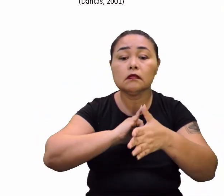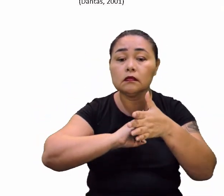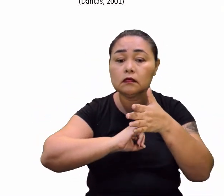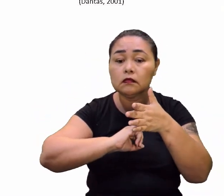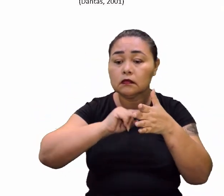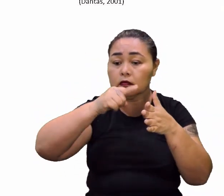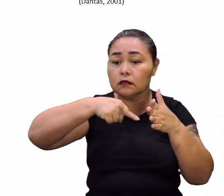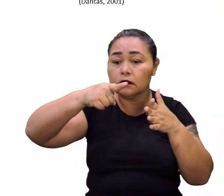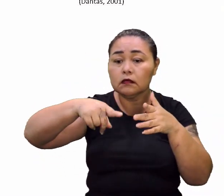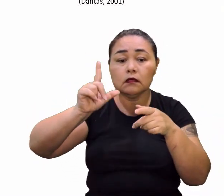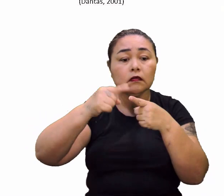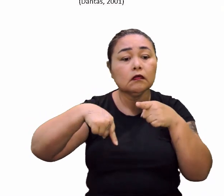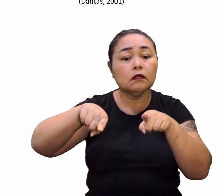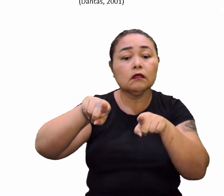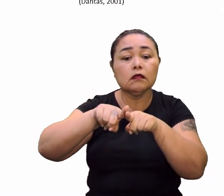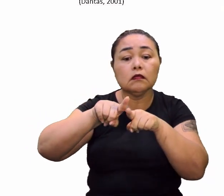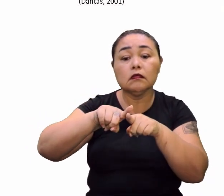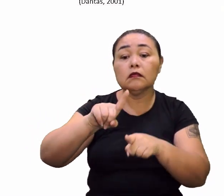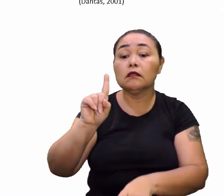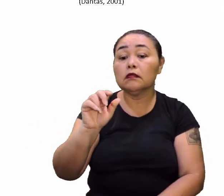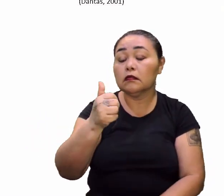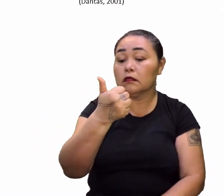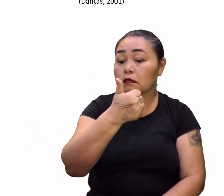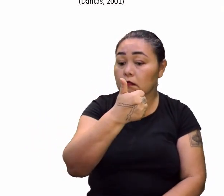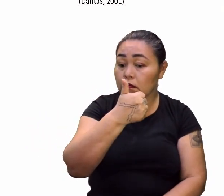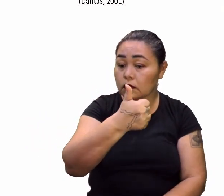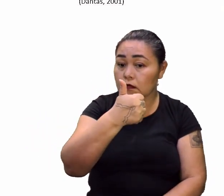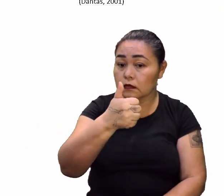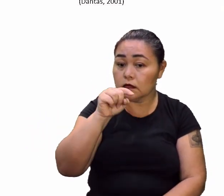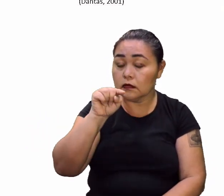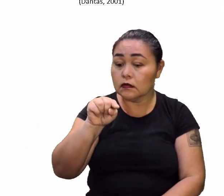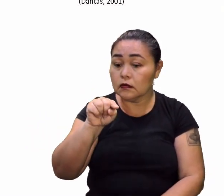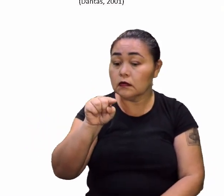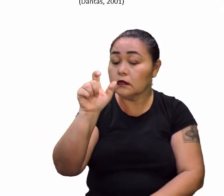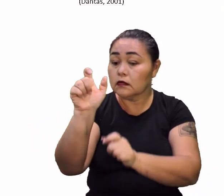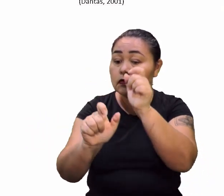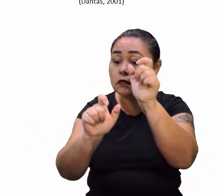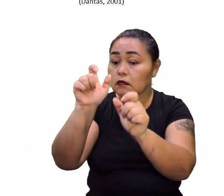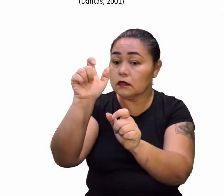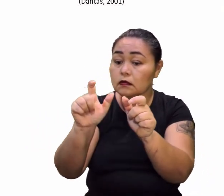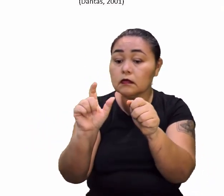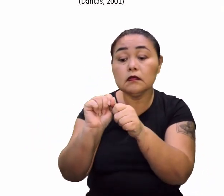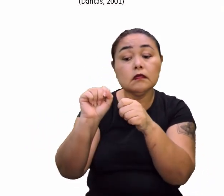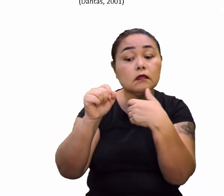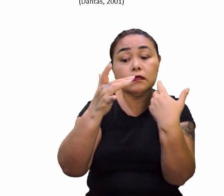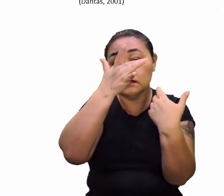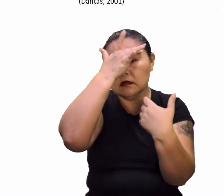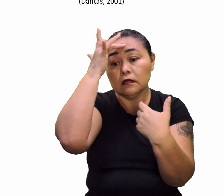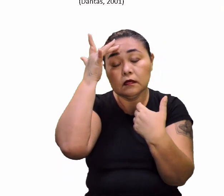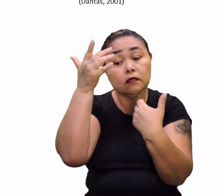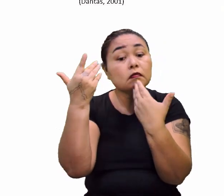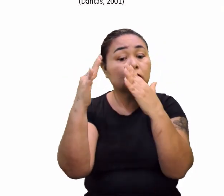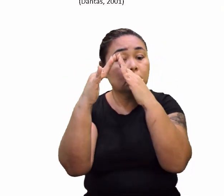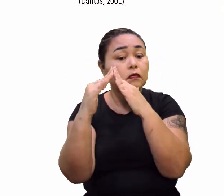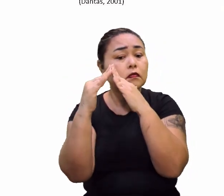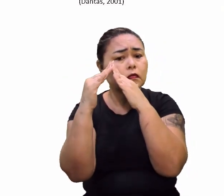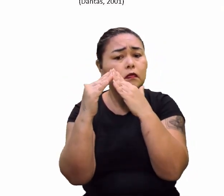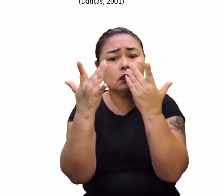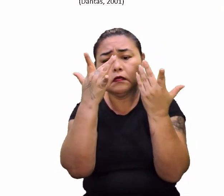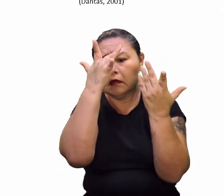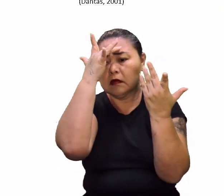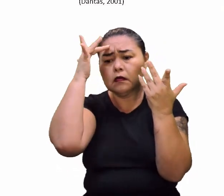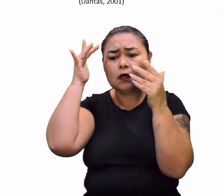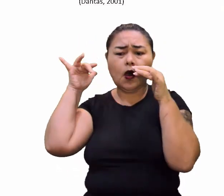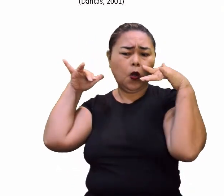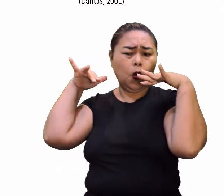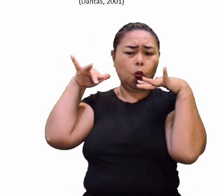era 111 mil habitantes. Olha só. Aí, olha só quanto nós... Como foi o fluxo muito